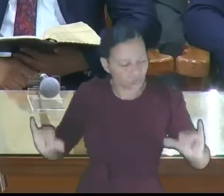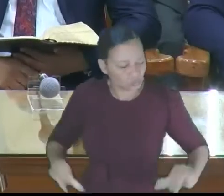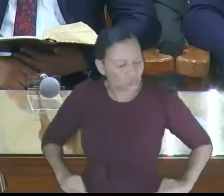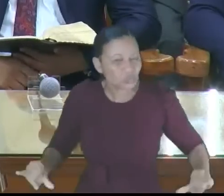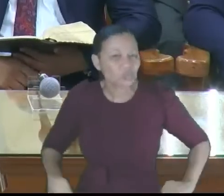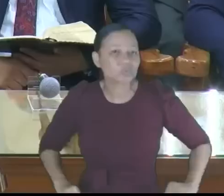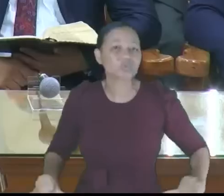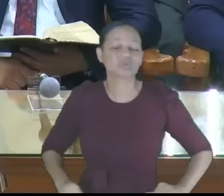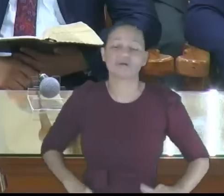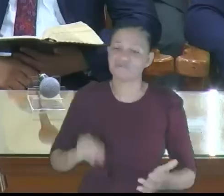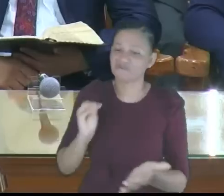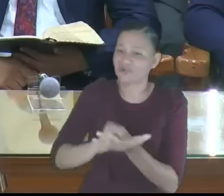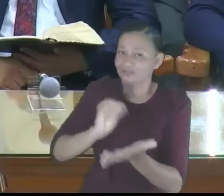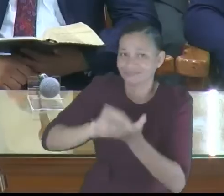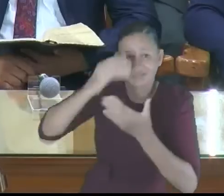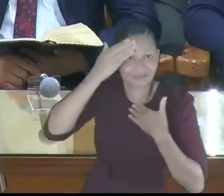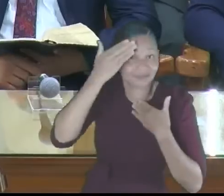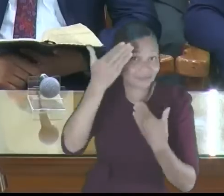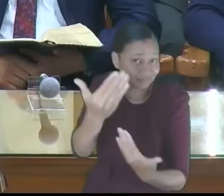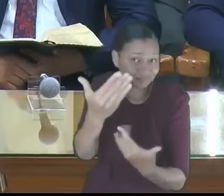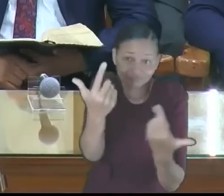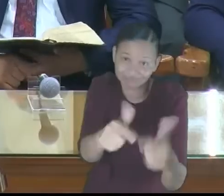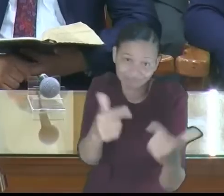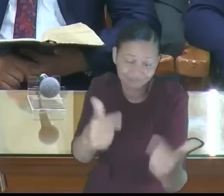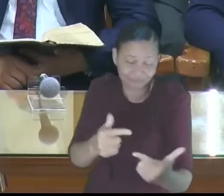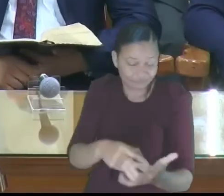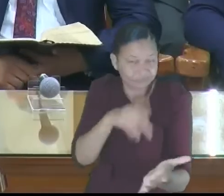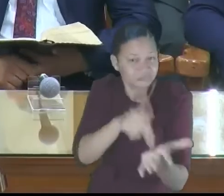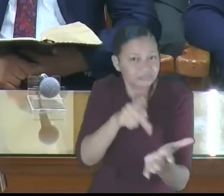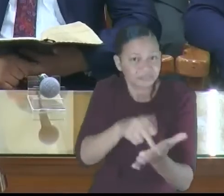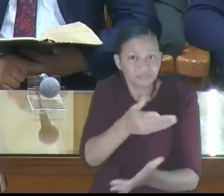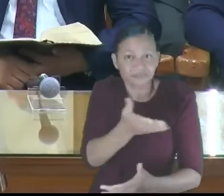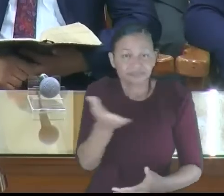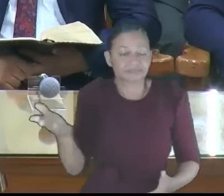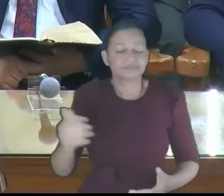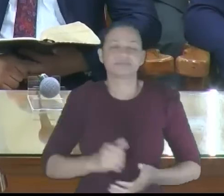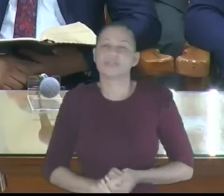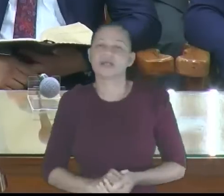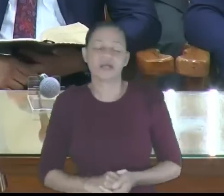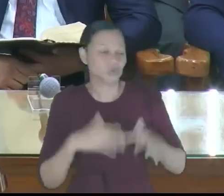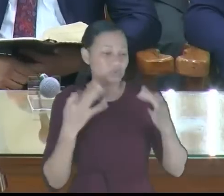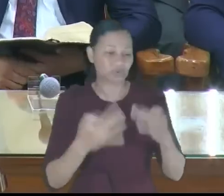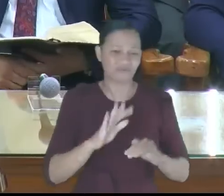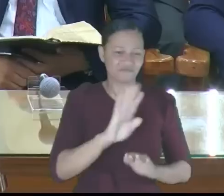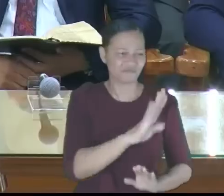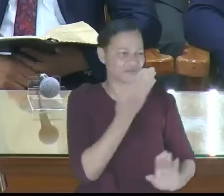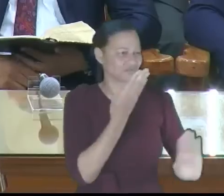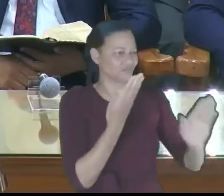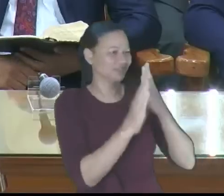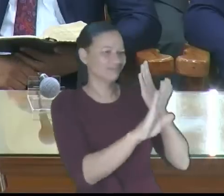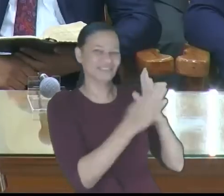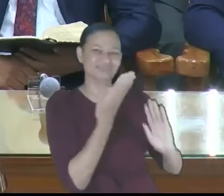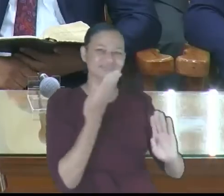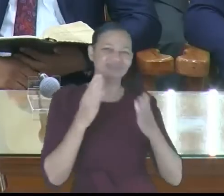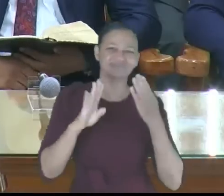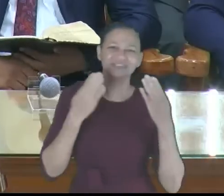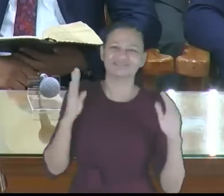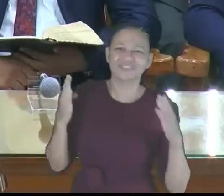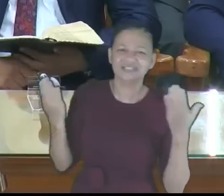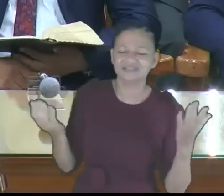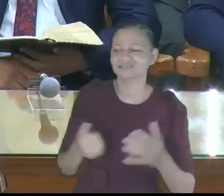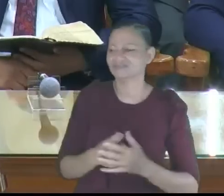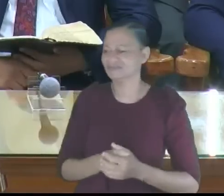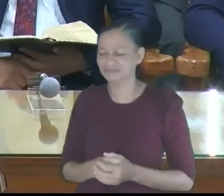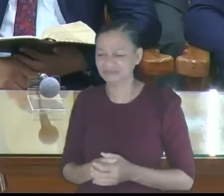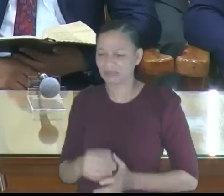Dores da ingratidão. É verdade ou não é, irmãos amados? Dores da traição. Dores